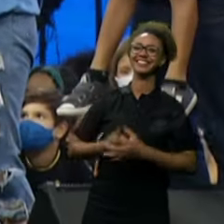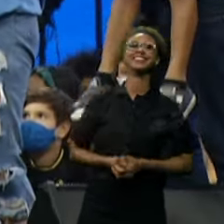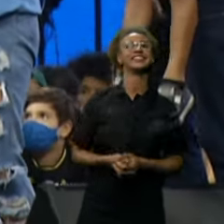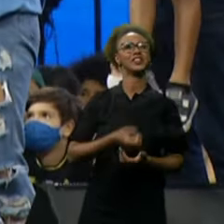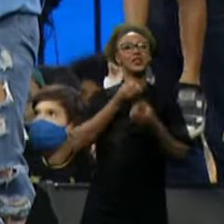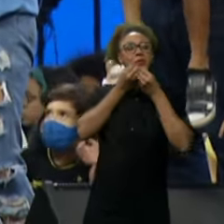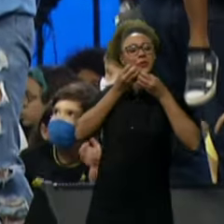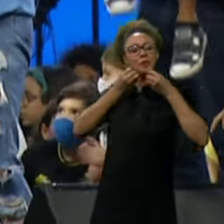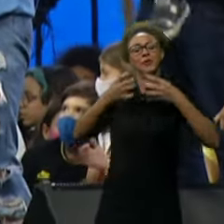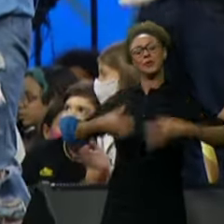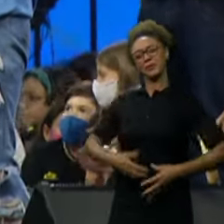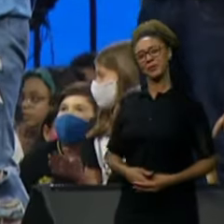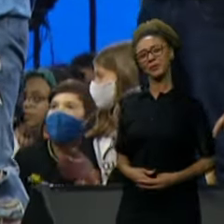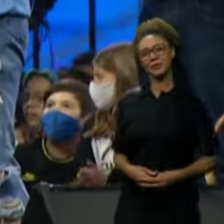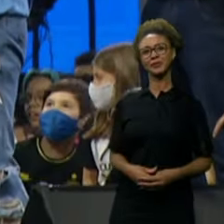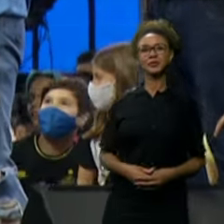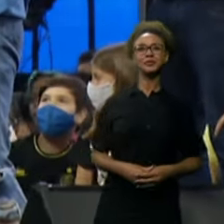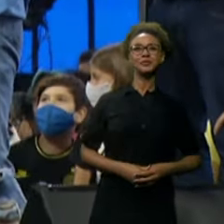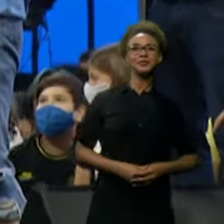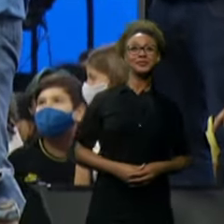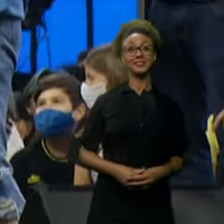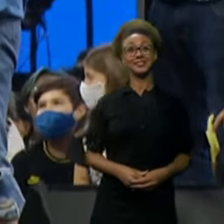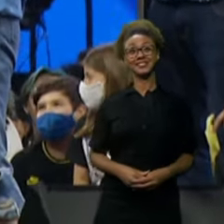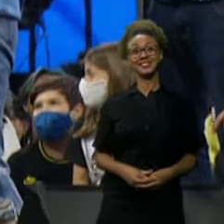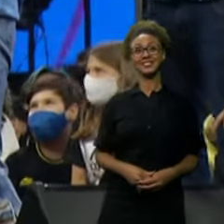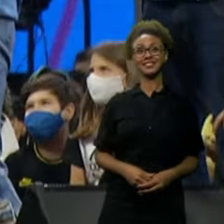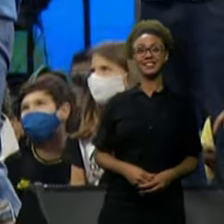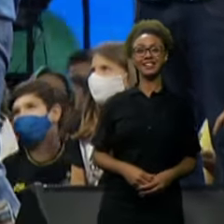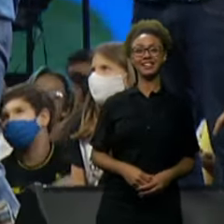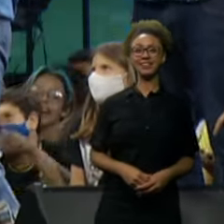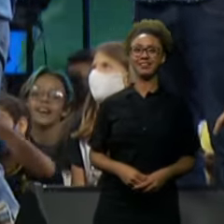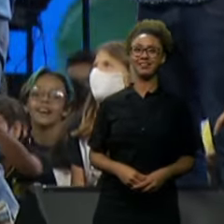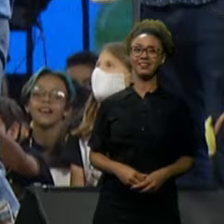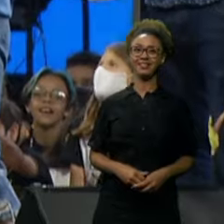muito bem e